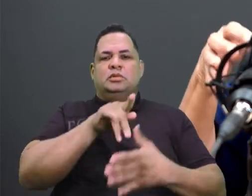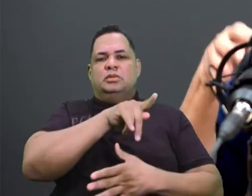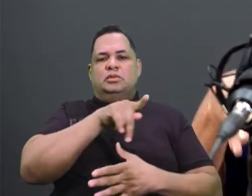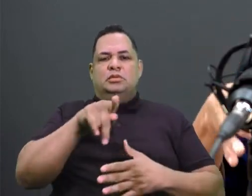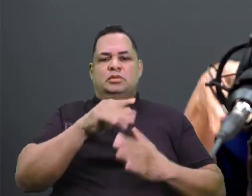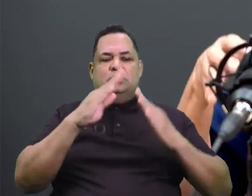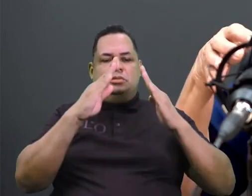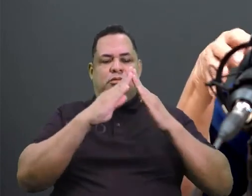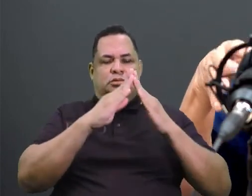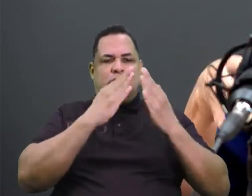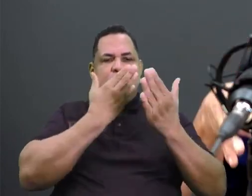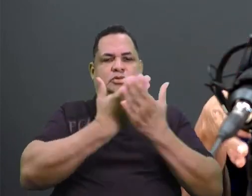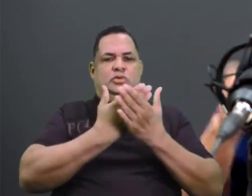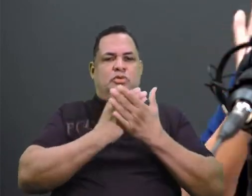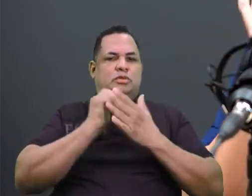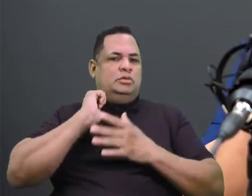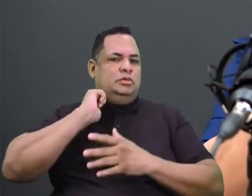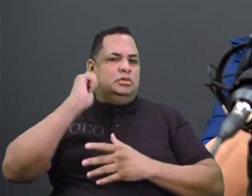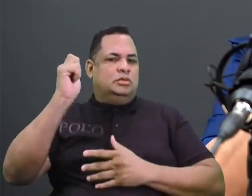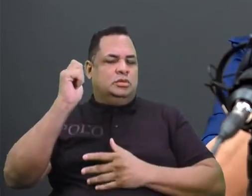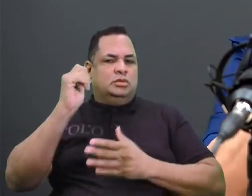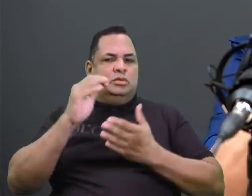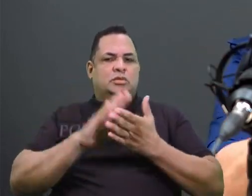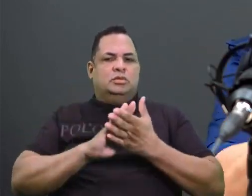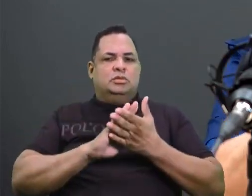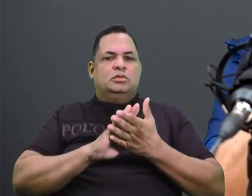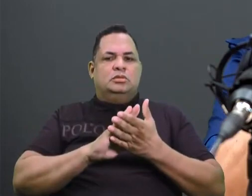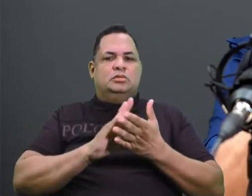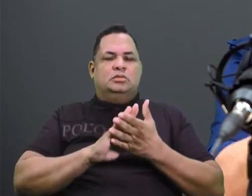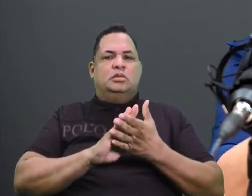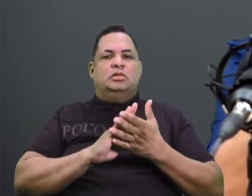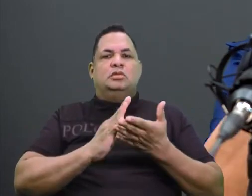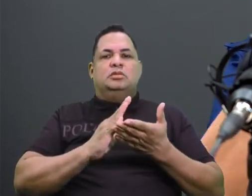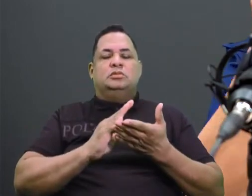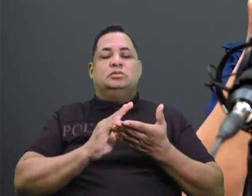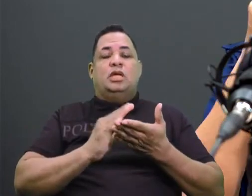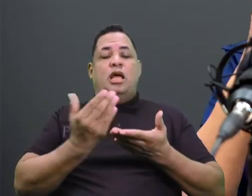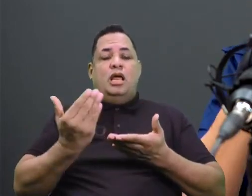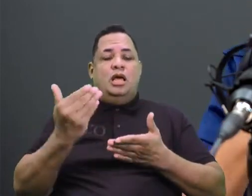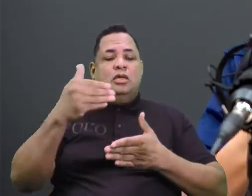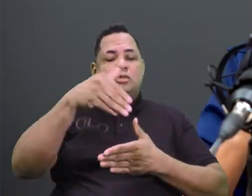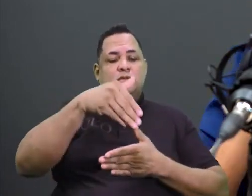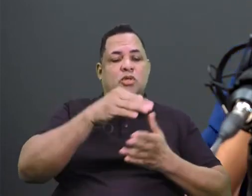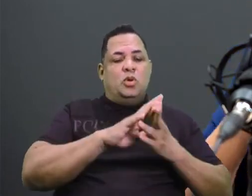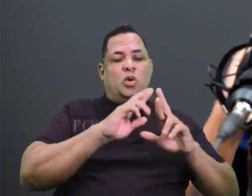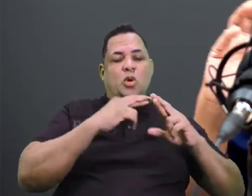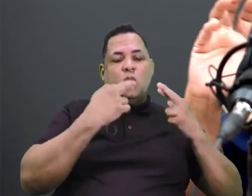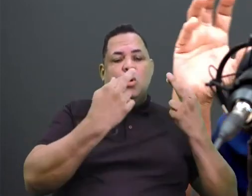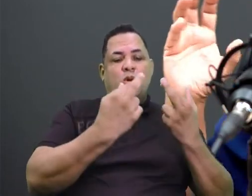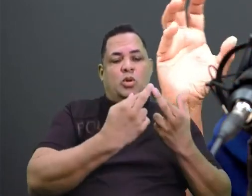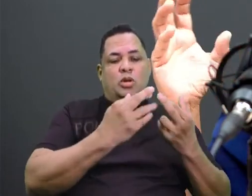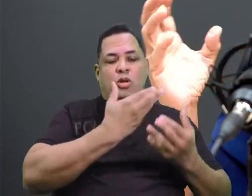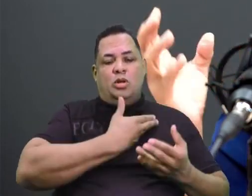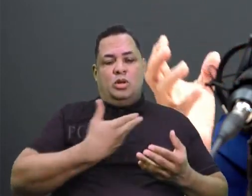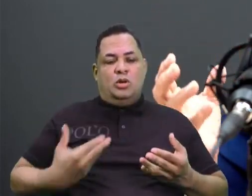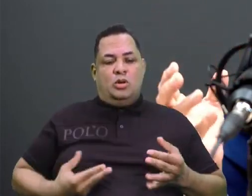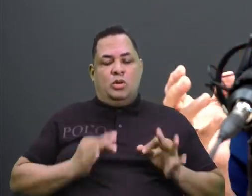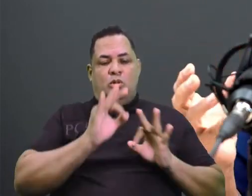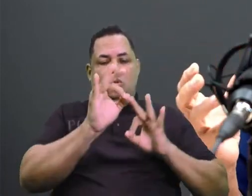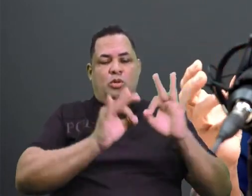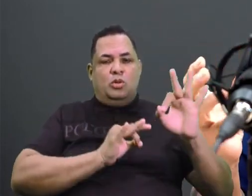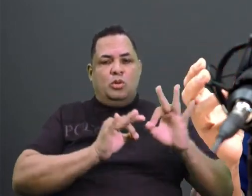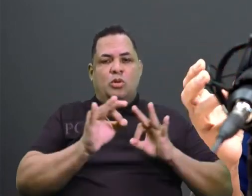da Escola 21 de Abril, a Divisão de Ensino Especial esteve em reunião para